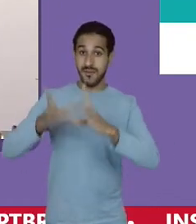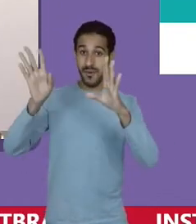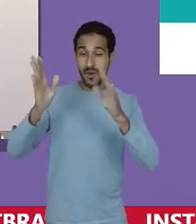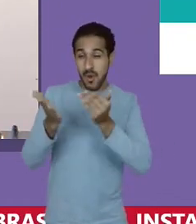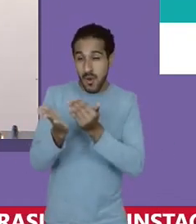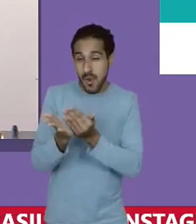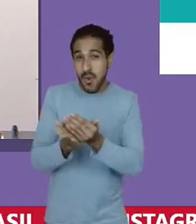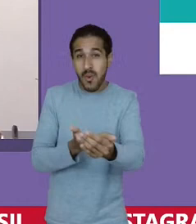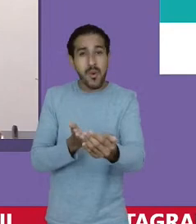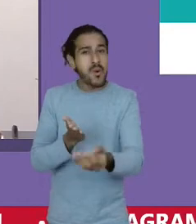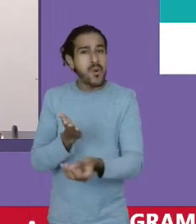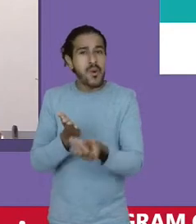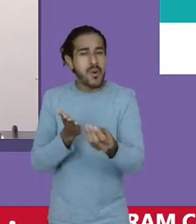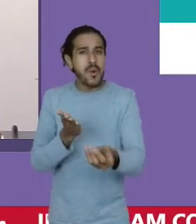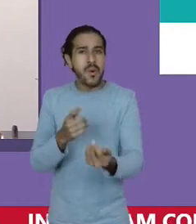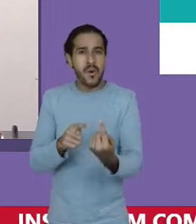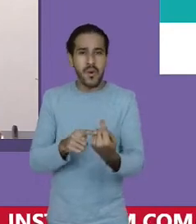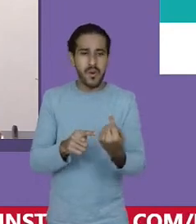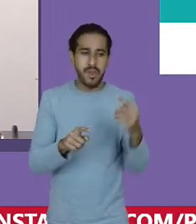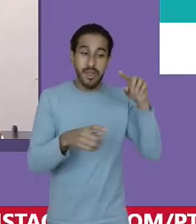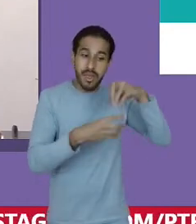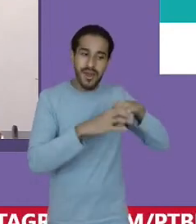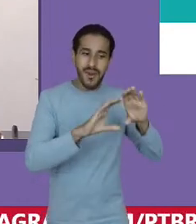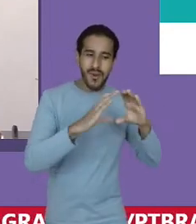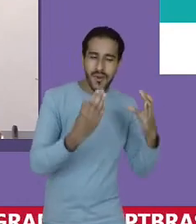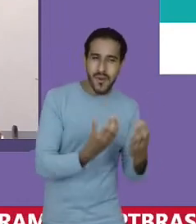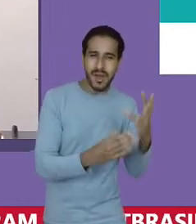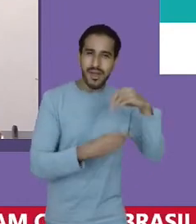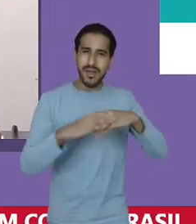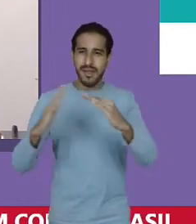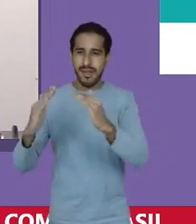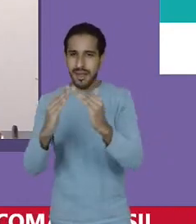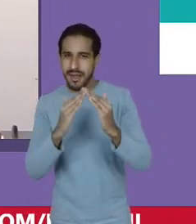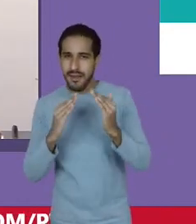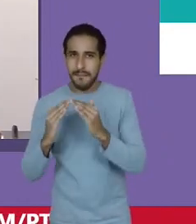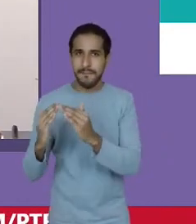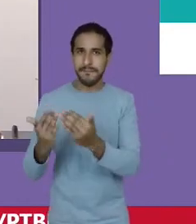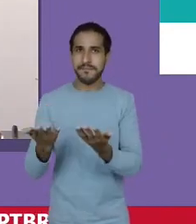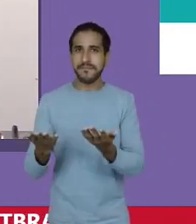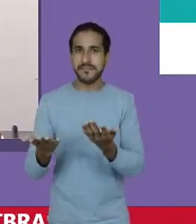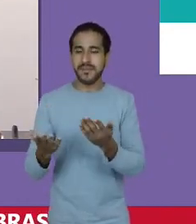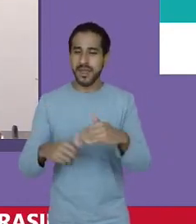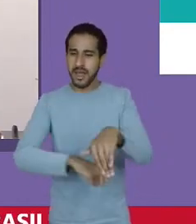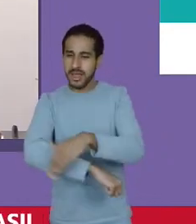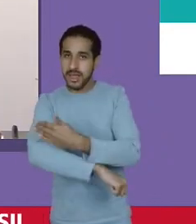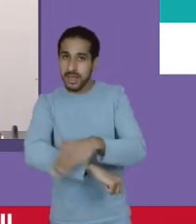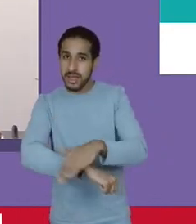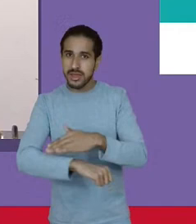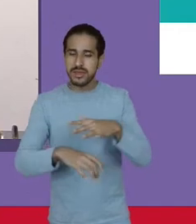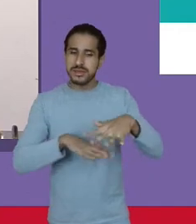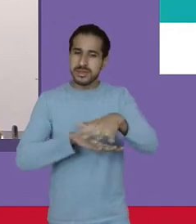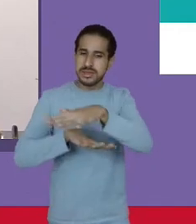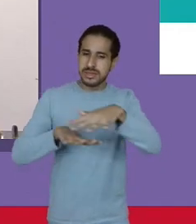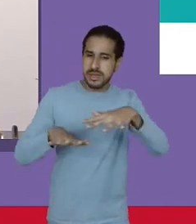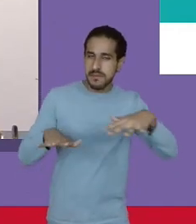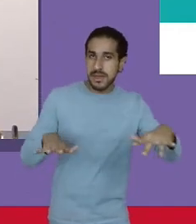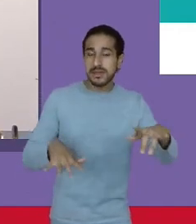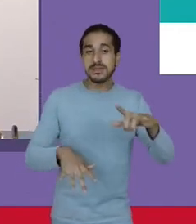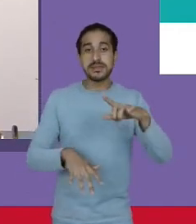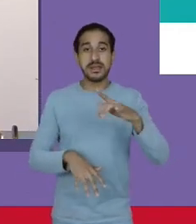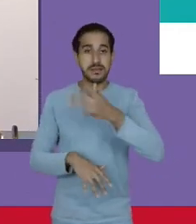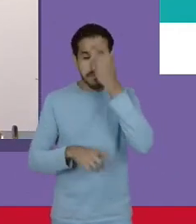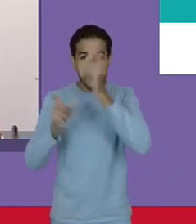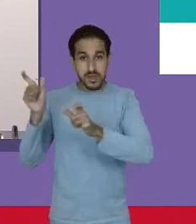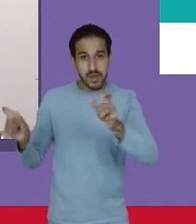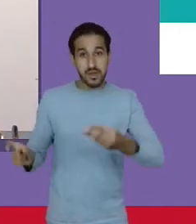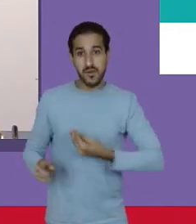ela começa lá na comunidade, dentro da casa, na rua, nos espaços onde as